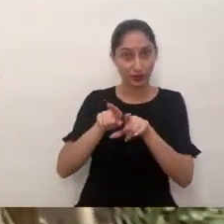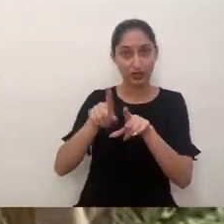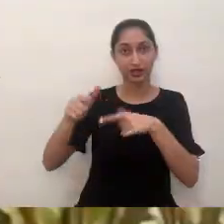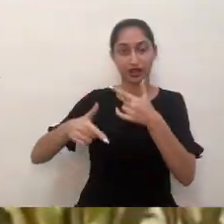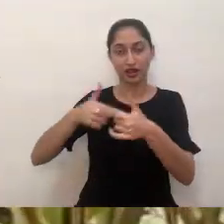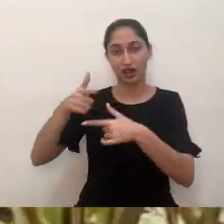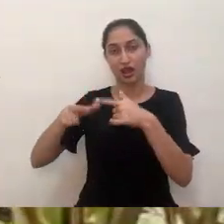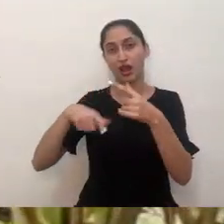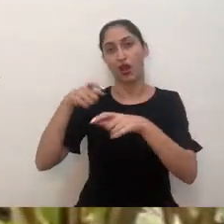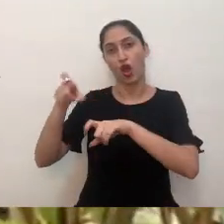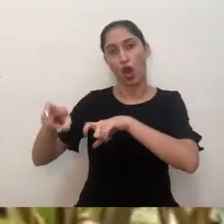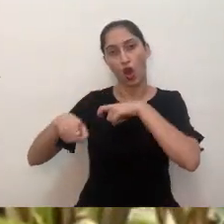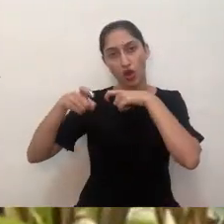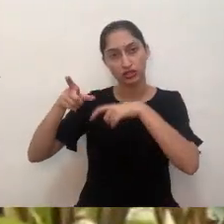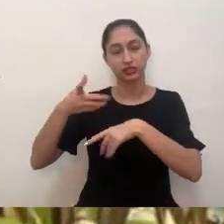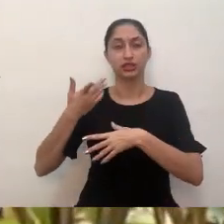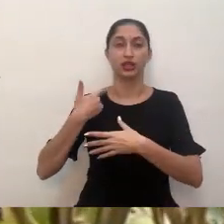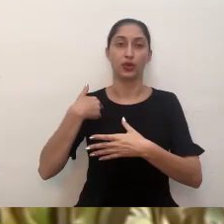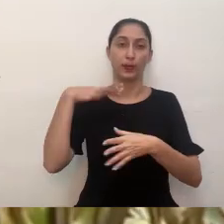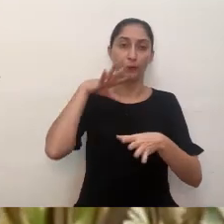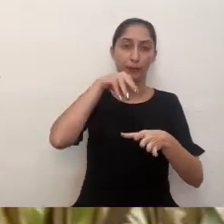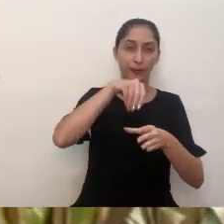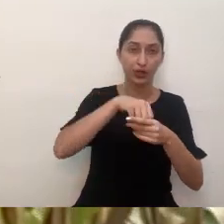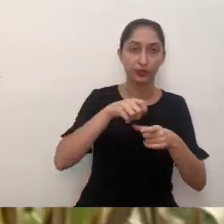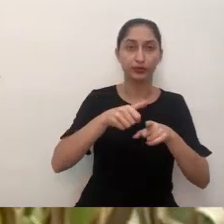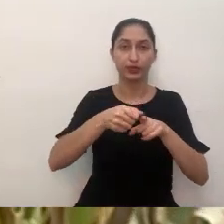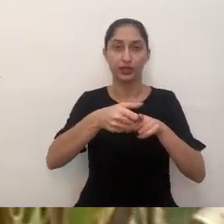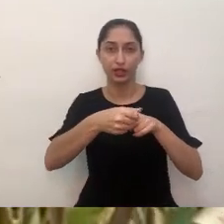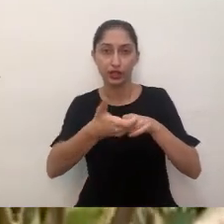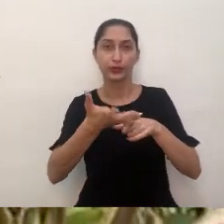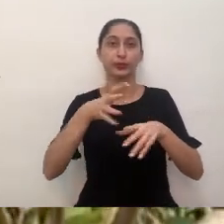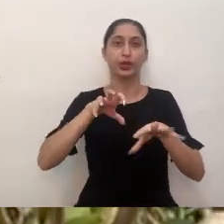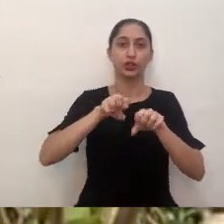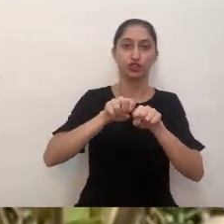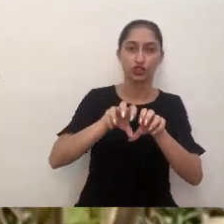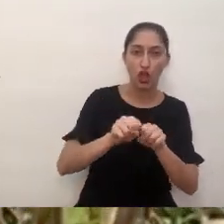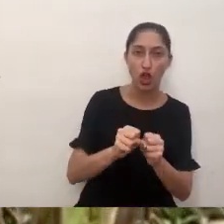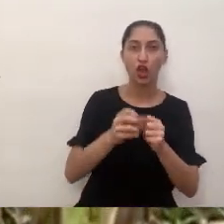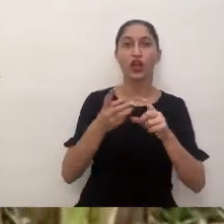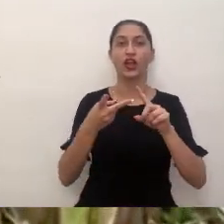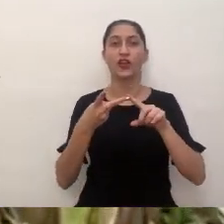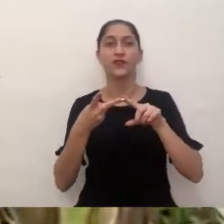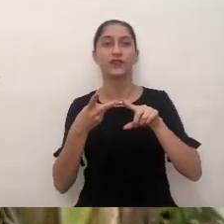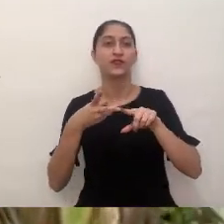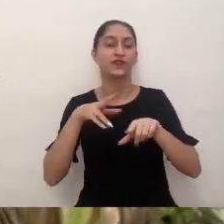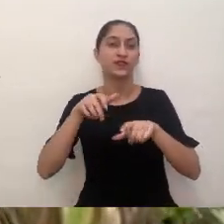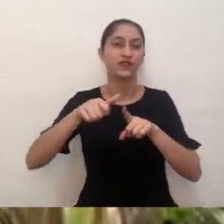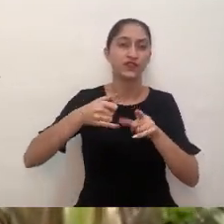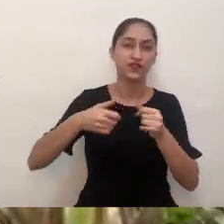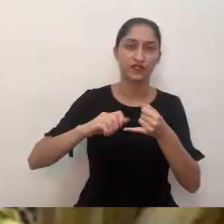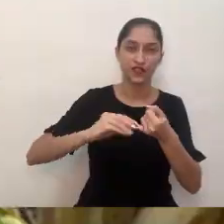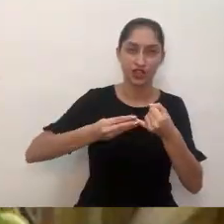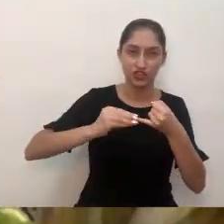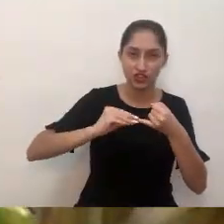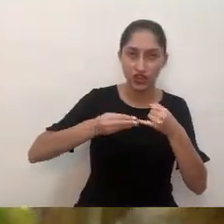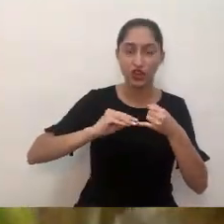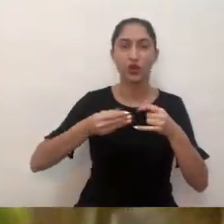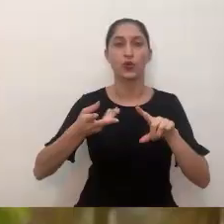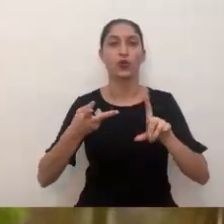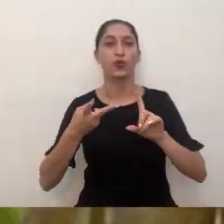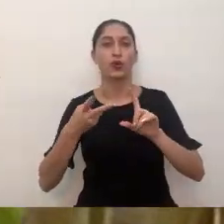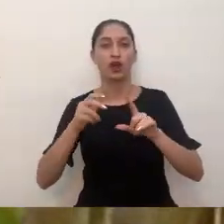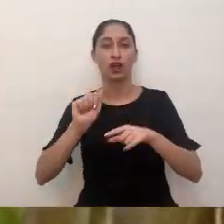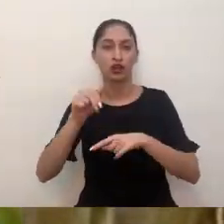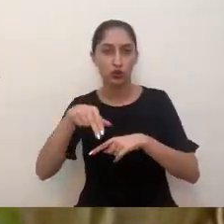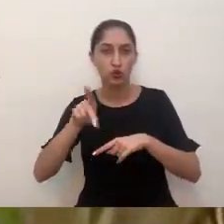roça. Eu planto milho, mandioca, feijão, andu, quiabo, abóbora, um pouquinho